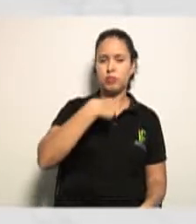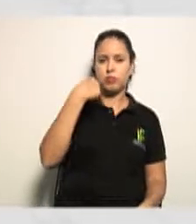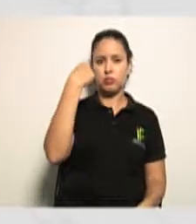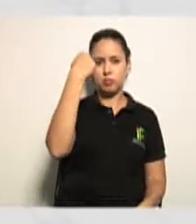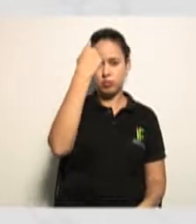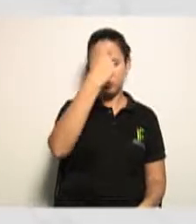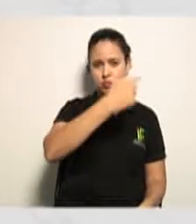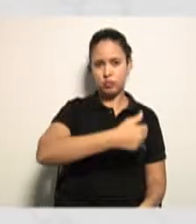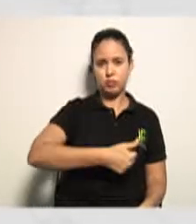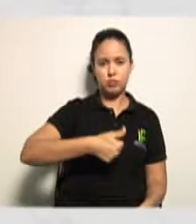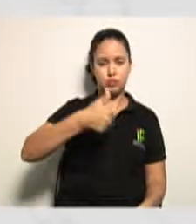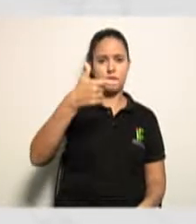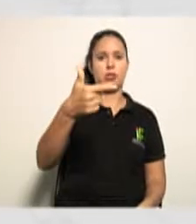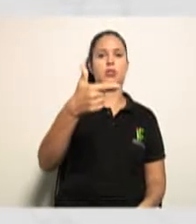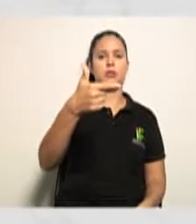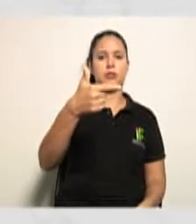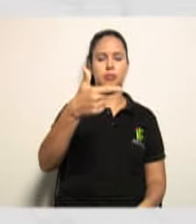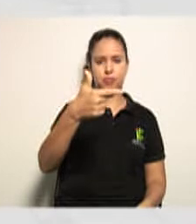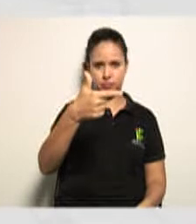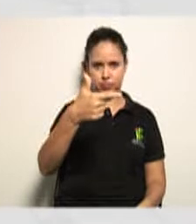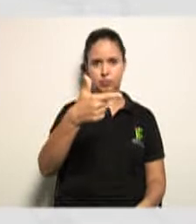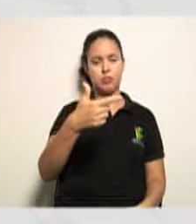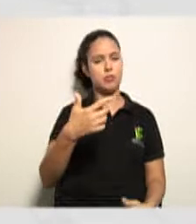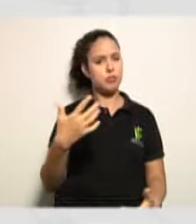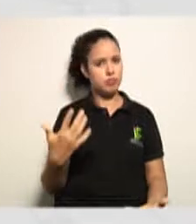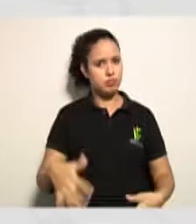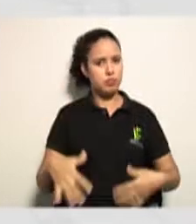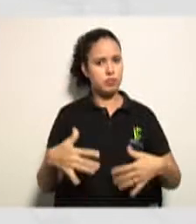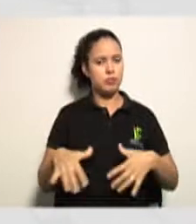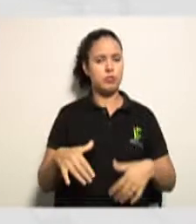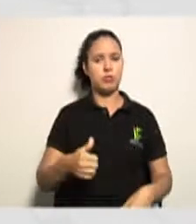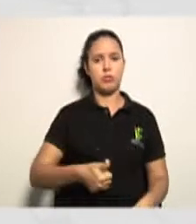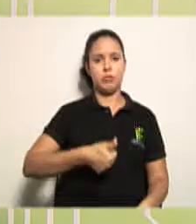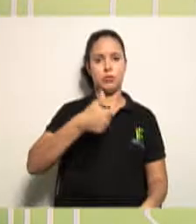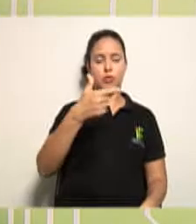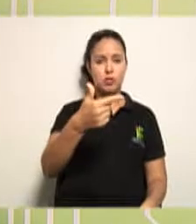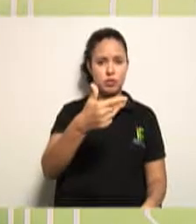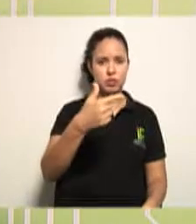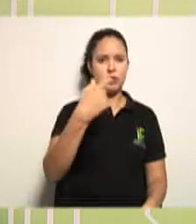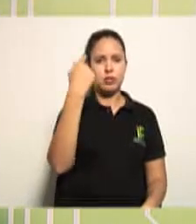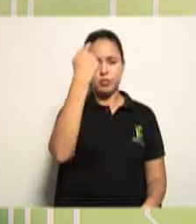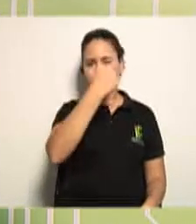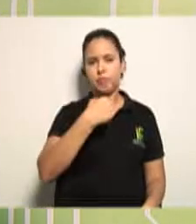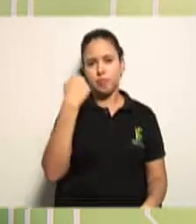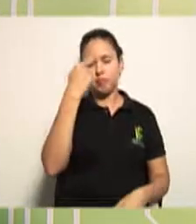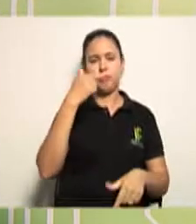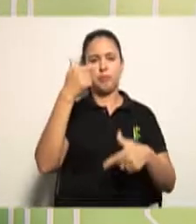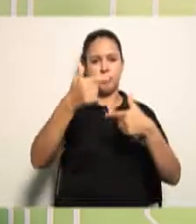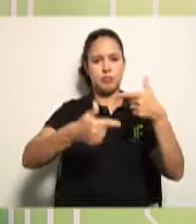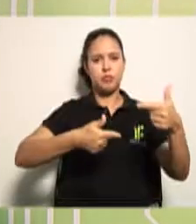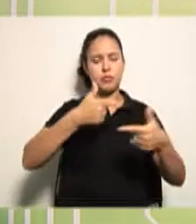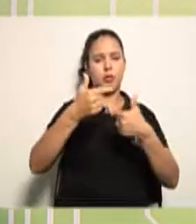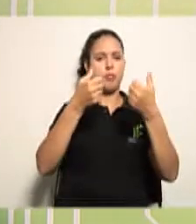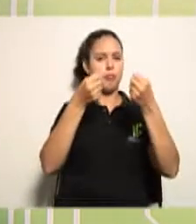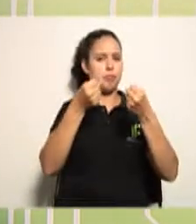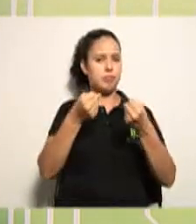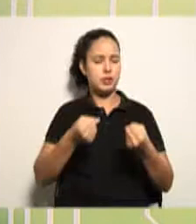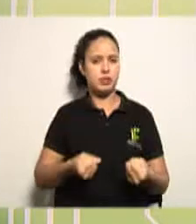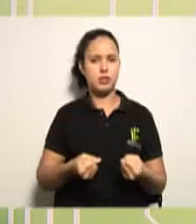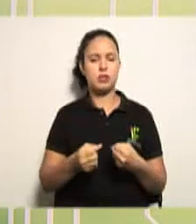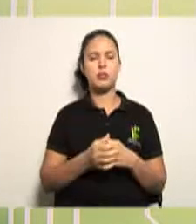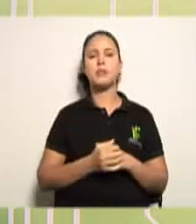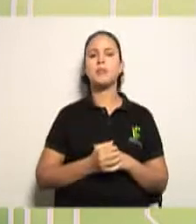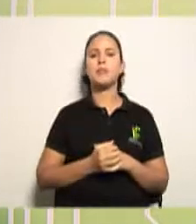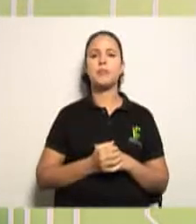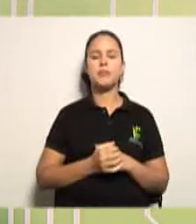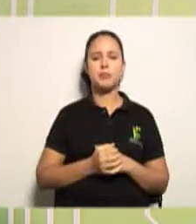dia. Imagina trabalhando 12 horas por dia, mas a história nos conta que essa jornada